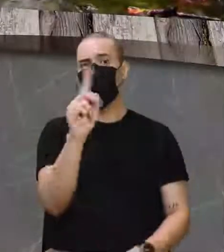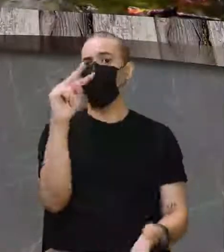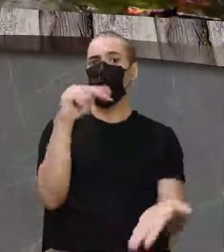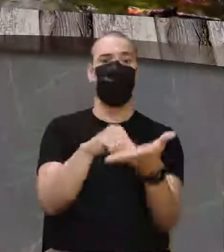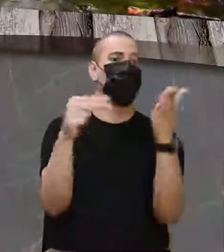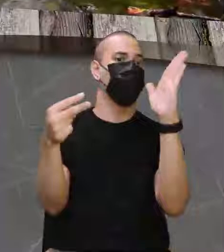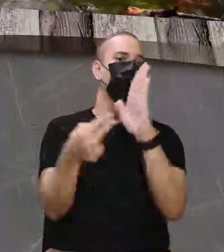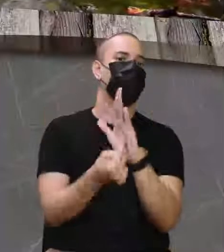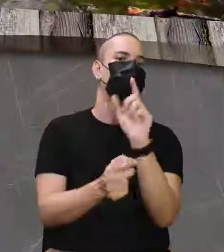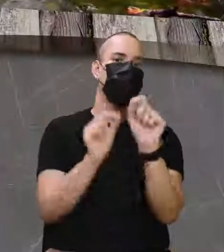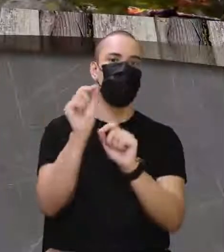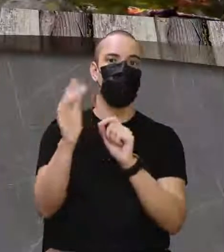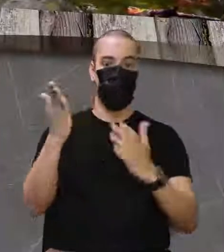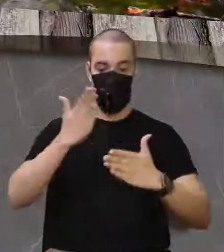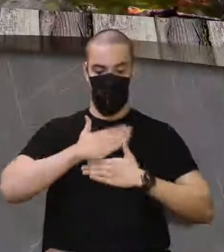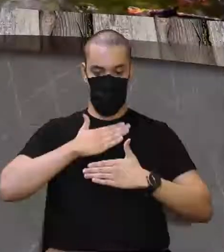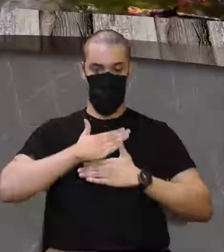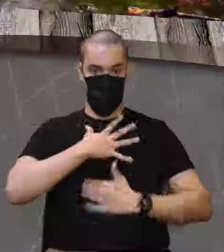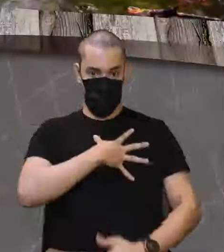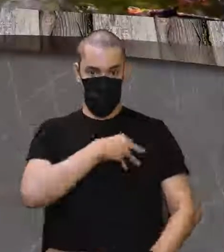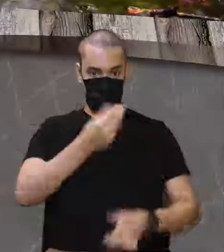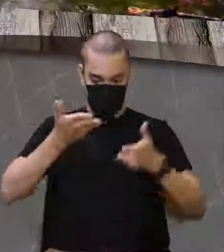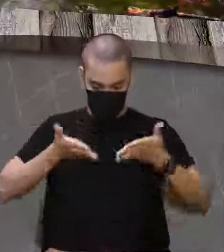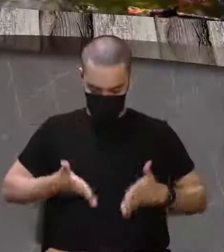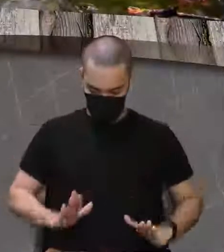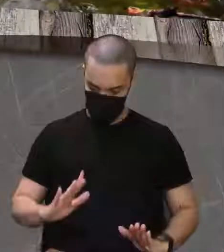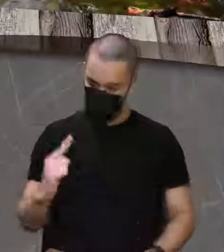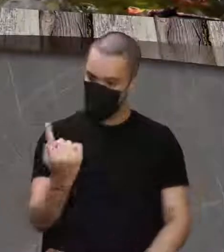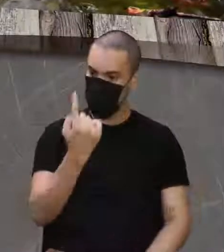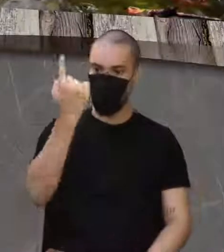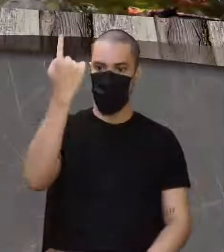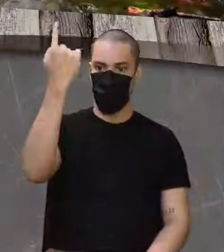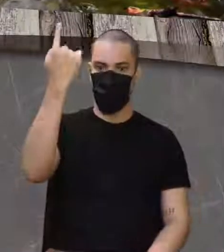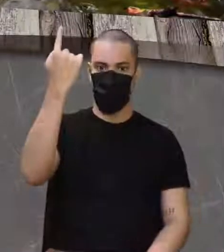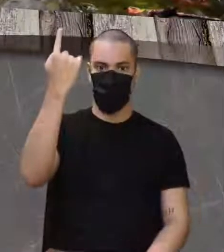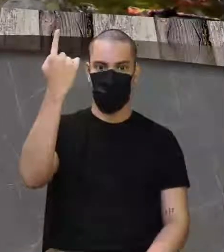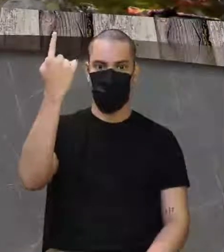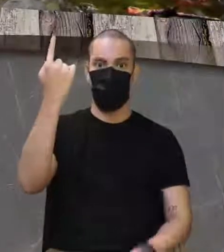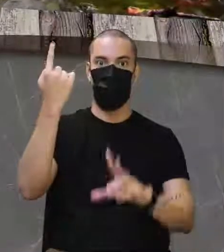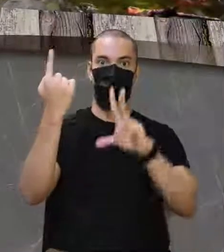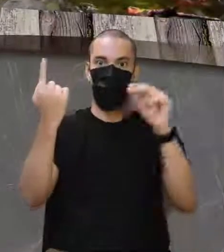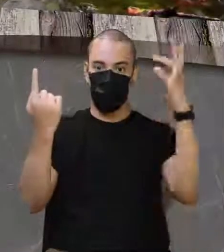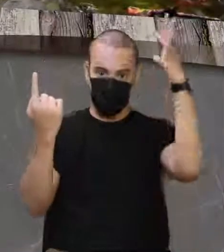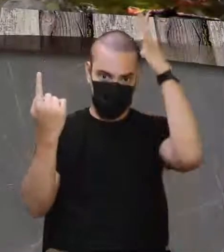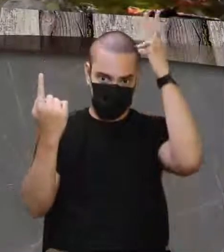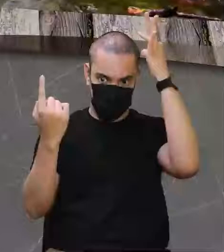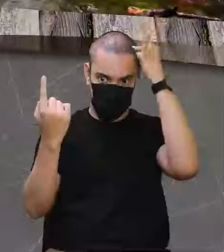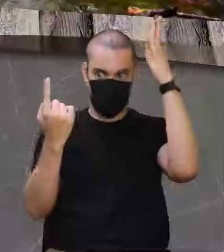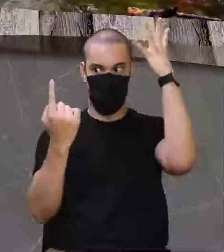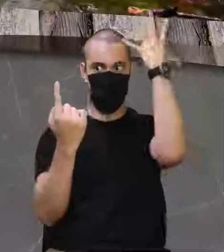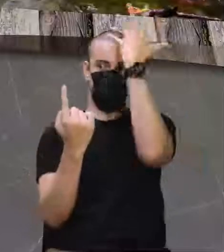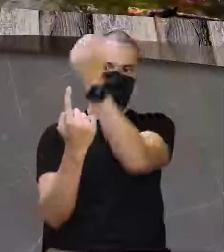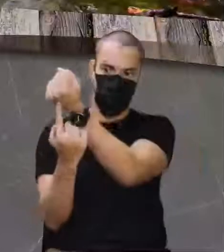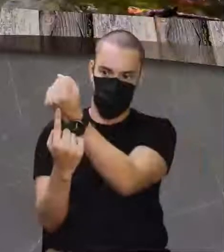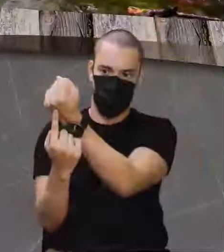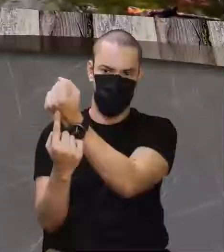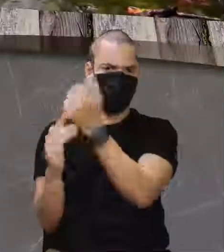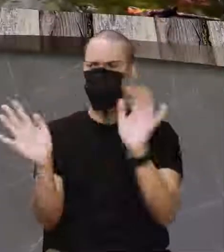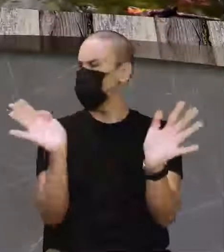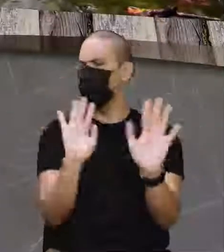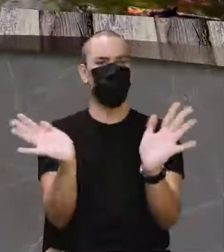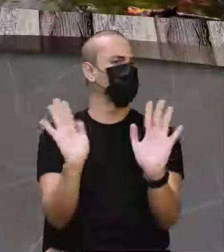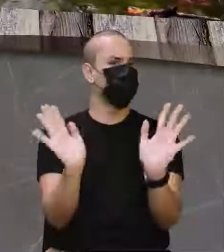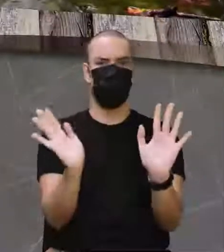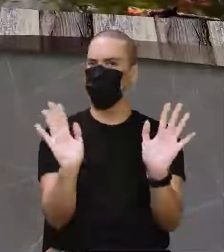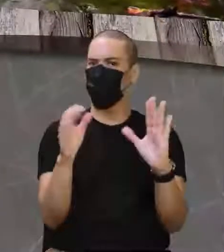que se o meu filho for alto, o fato dele ser alto vai puxar a característica do cabelo preto. Não, são